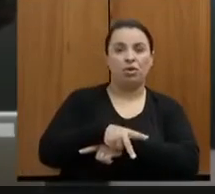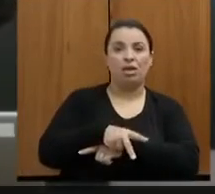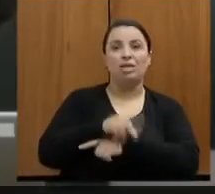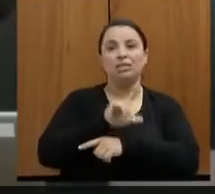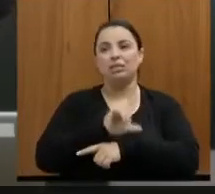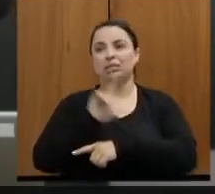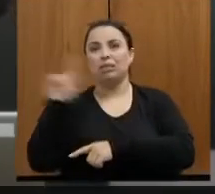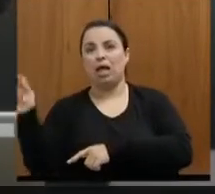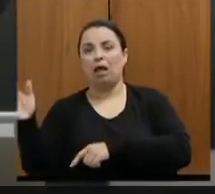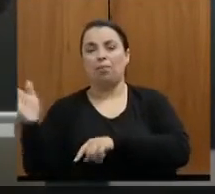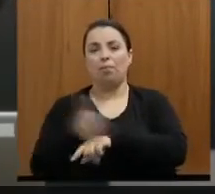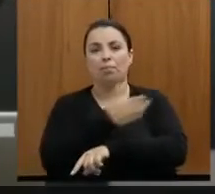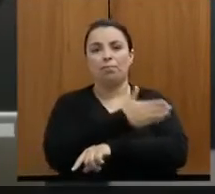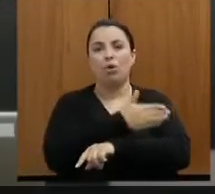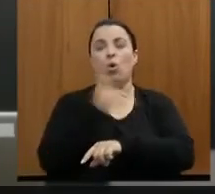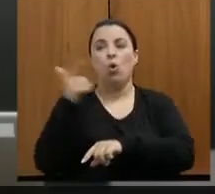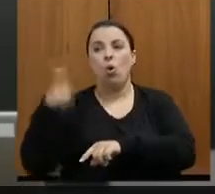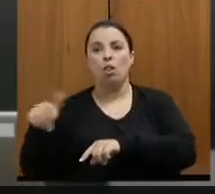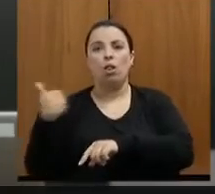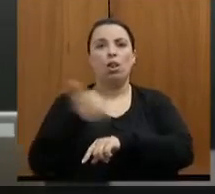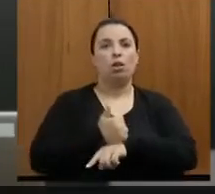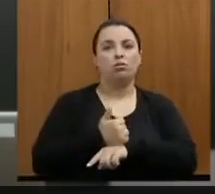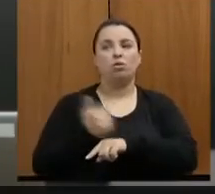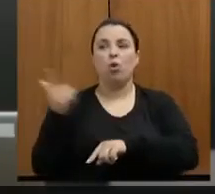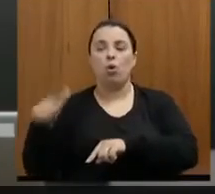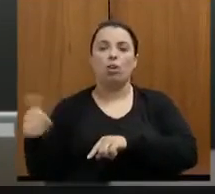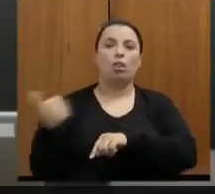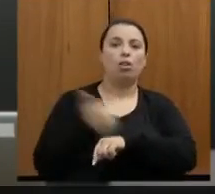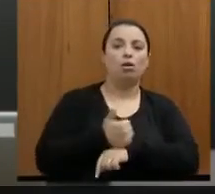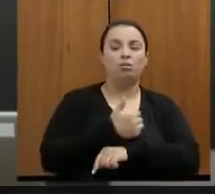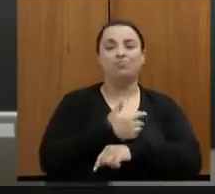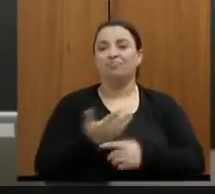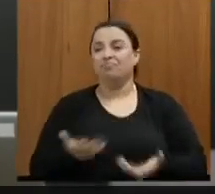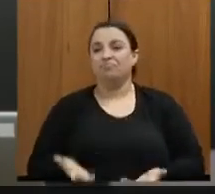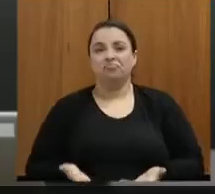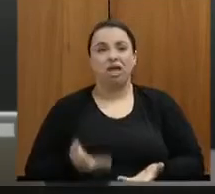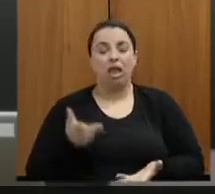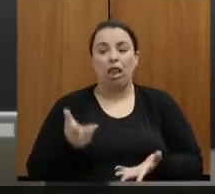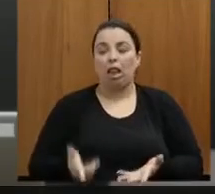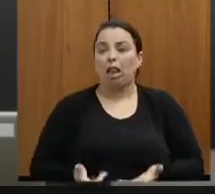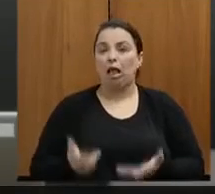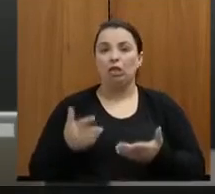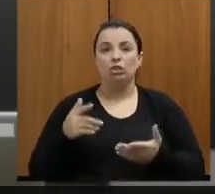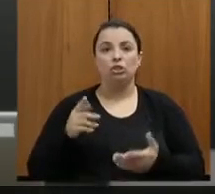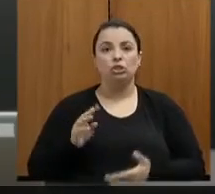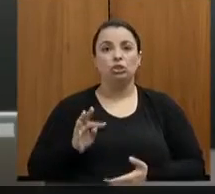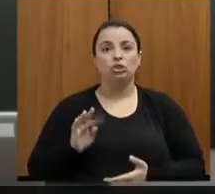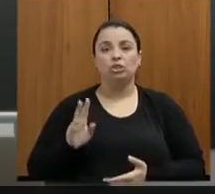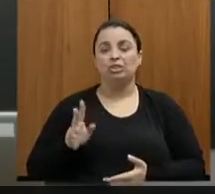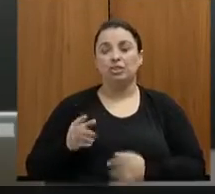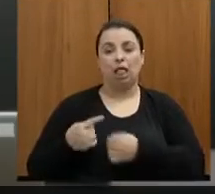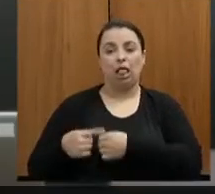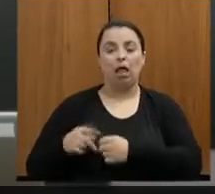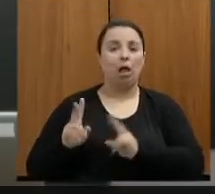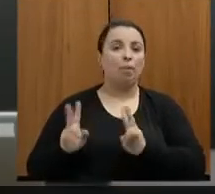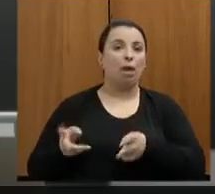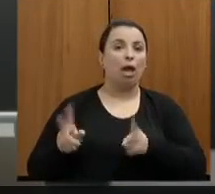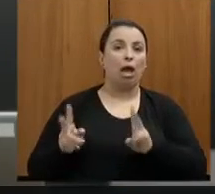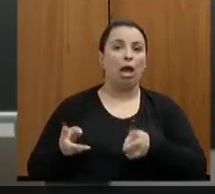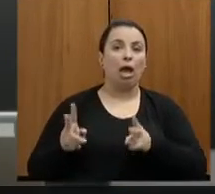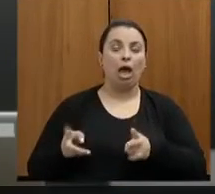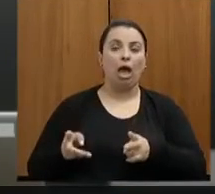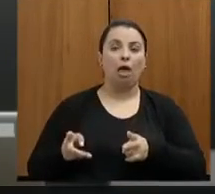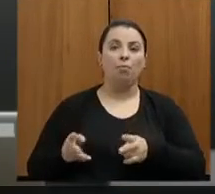entram governos, e que realmente, Douglas, não temos aí a efetivação desse